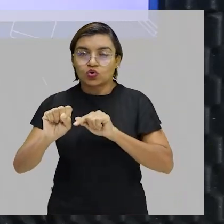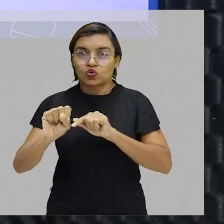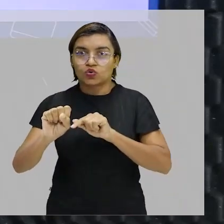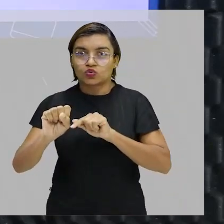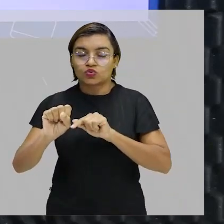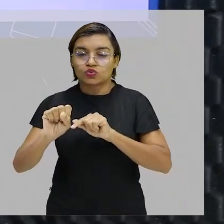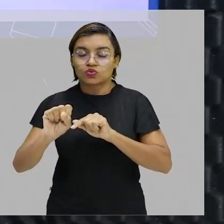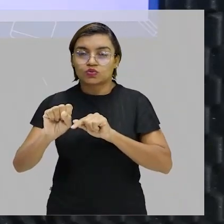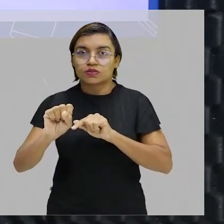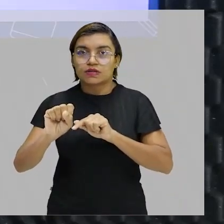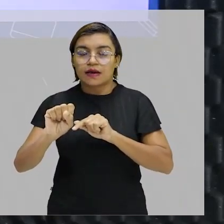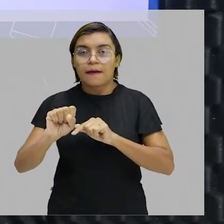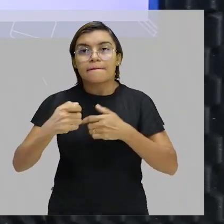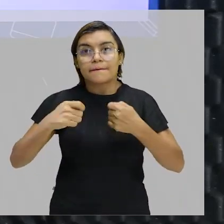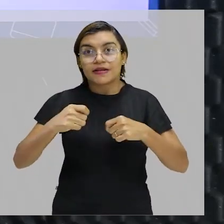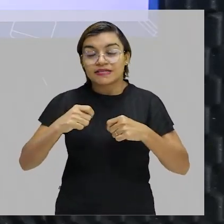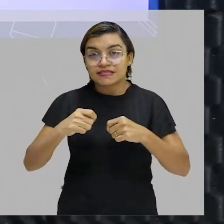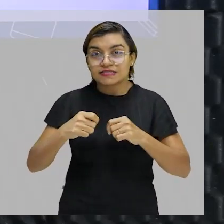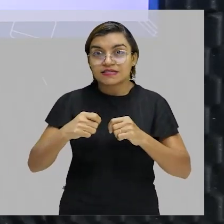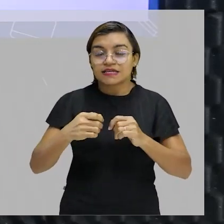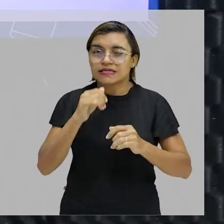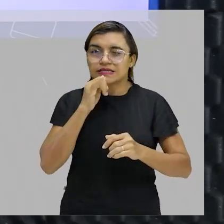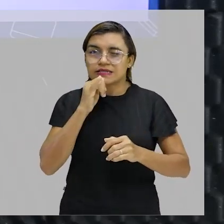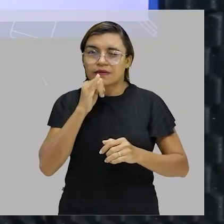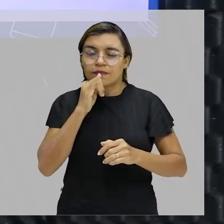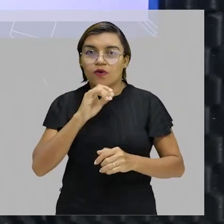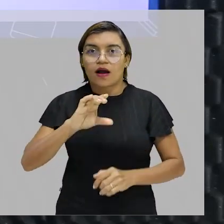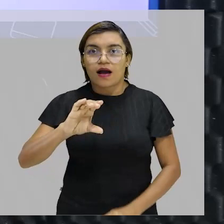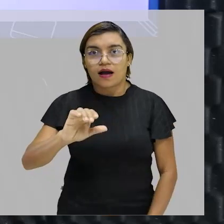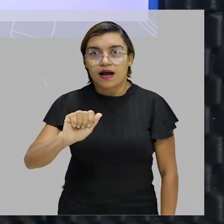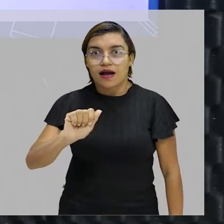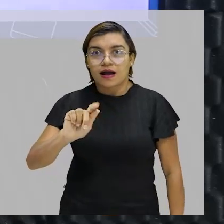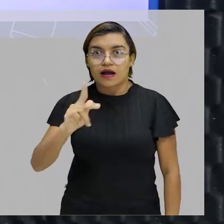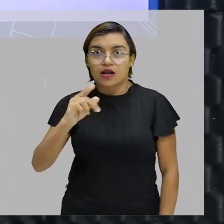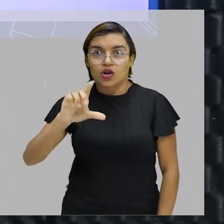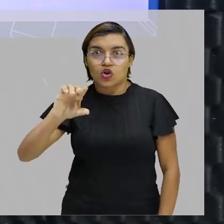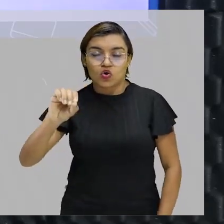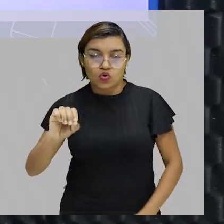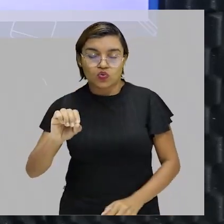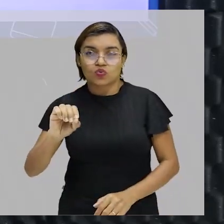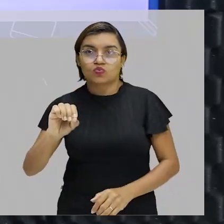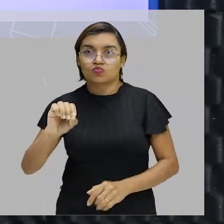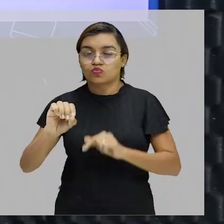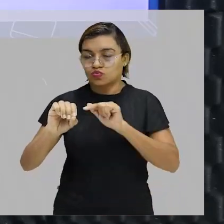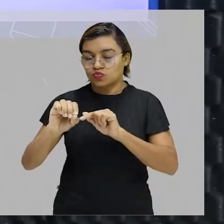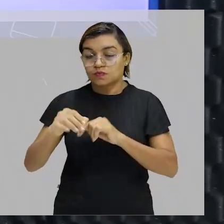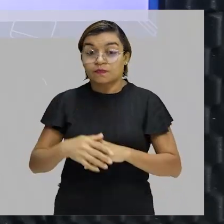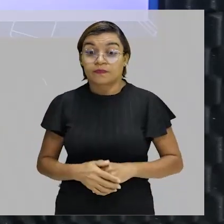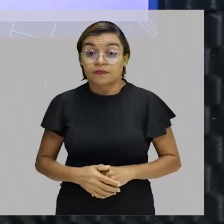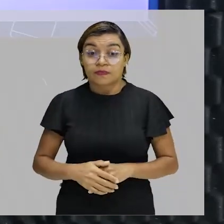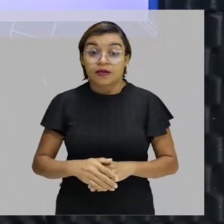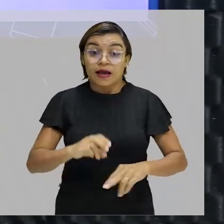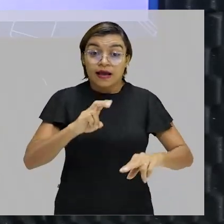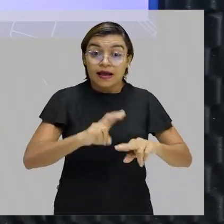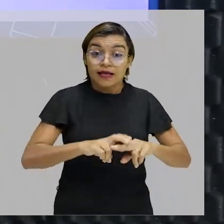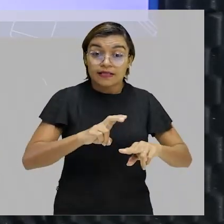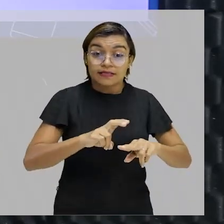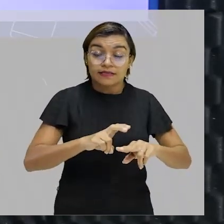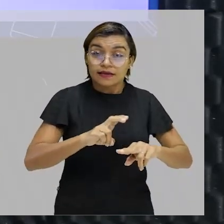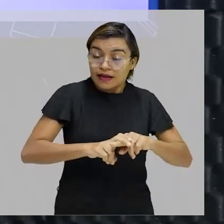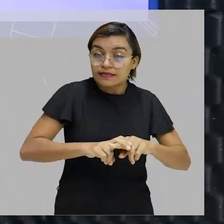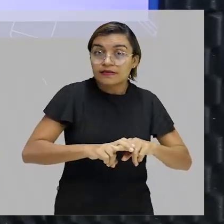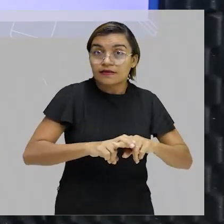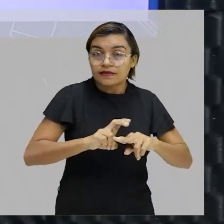referindo a alhos e que eles estão embalados. As cadeiras estão desarrumadas. As pessoas vão entender que se tratam de